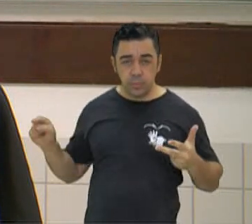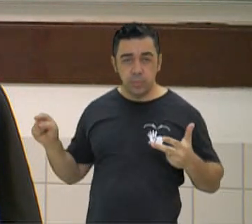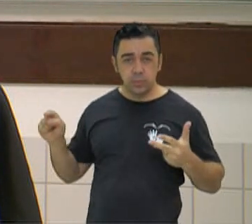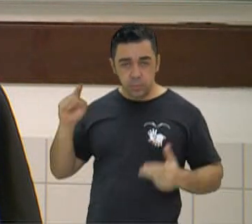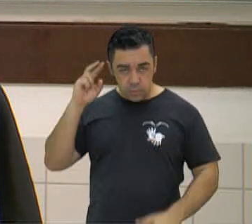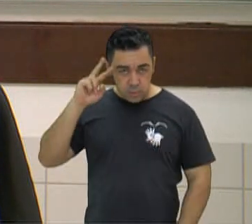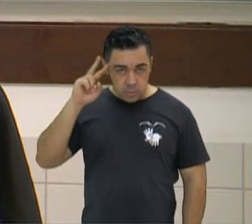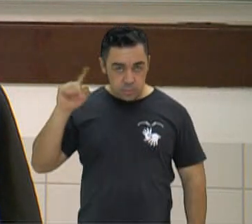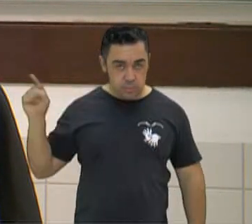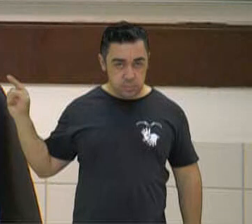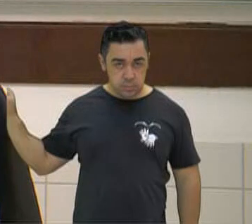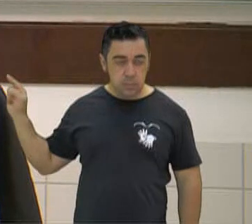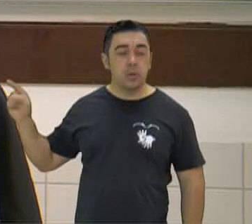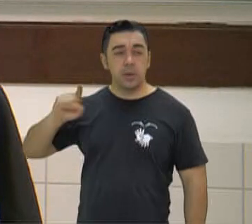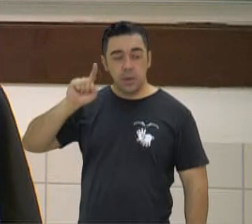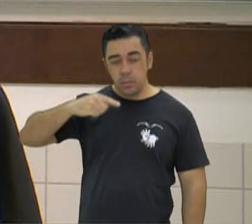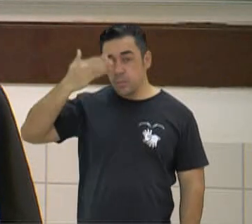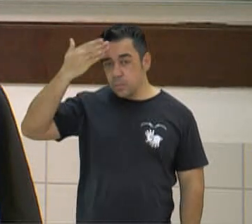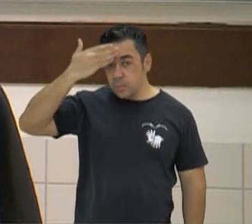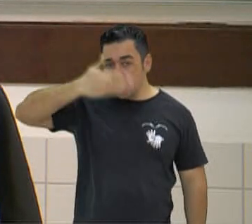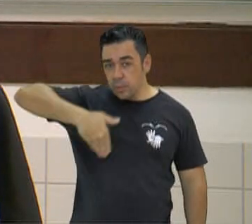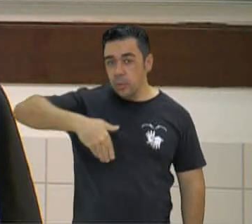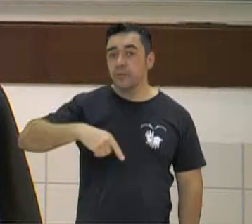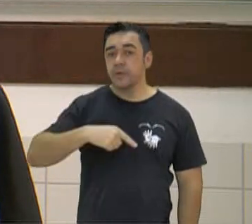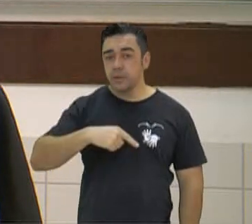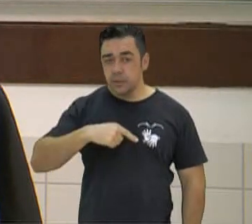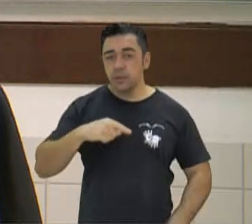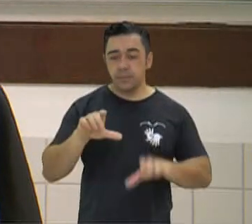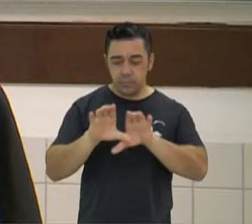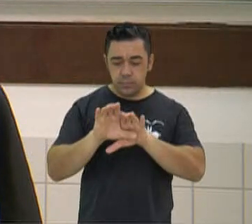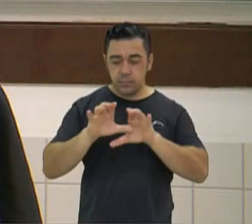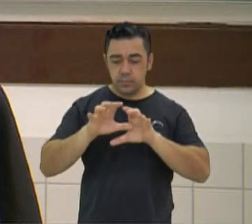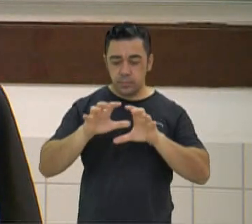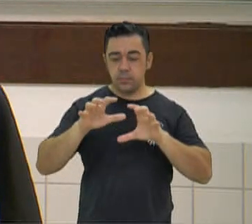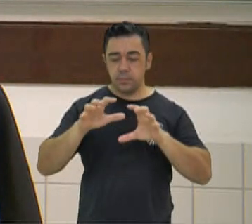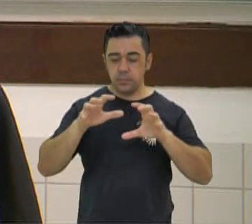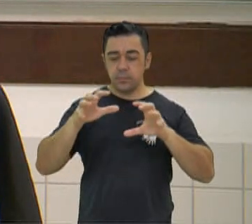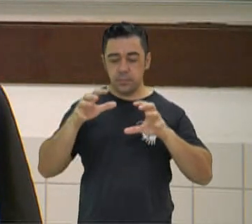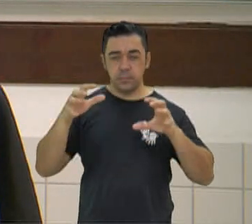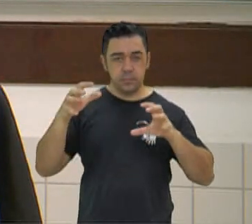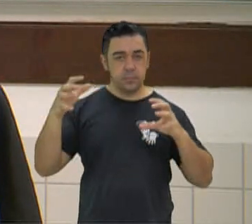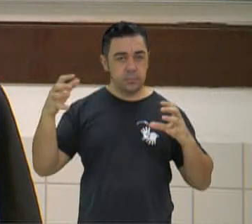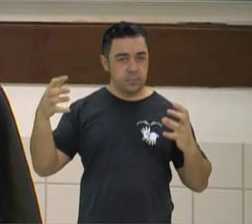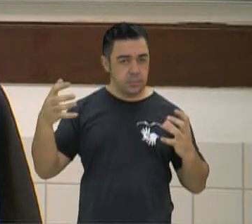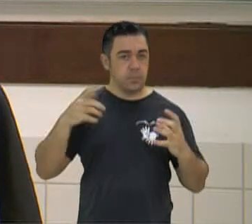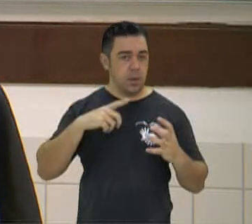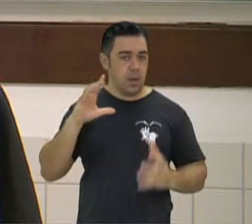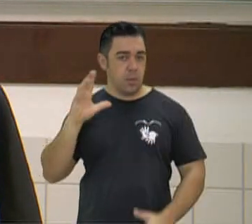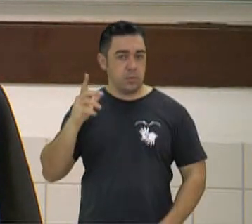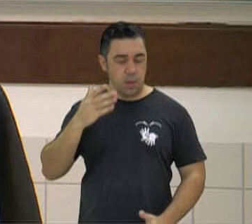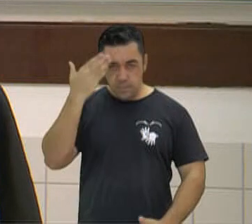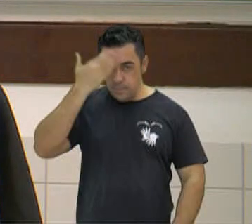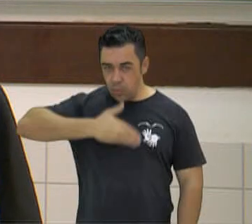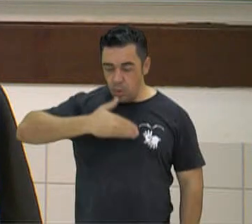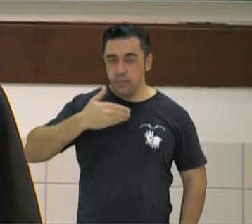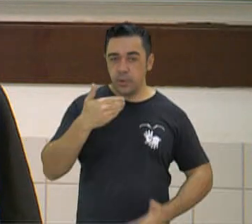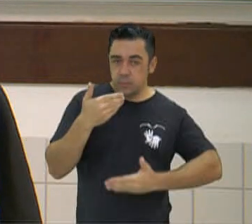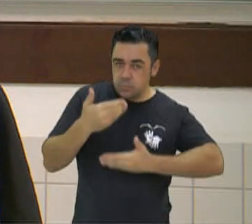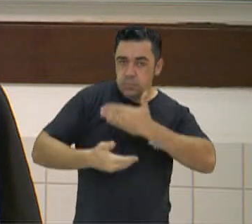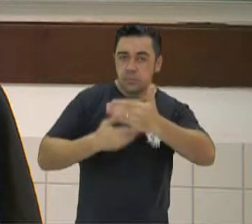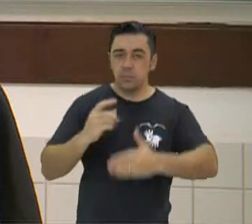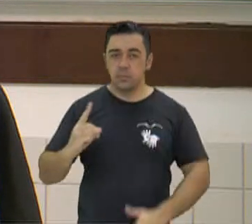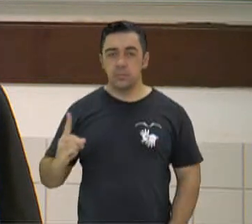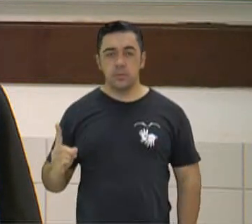tá? Então, é uma evidência, sim, de que a deriva continental está acontecendo. Então, olha só que legal, uma evidência evolutiva que